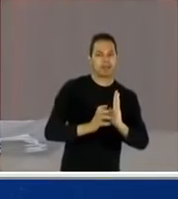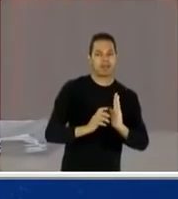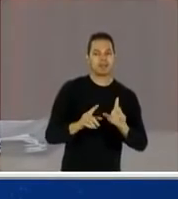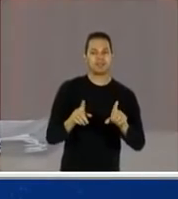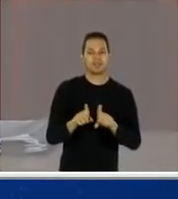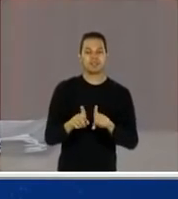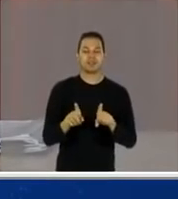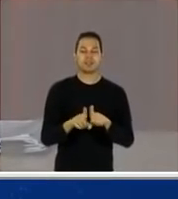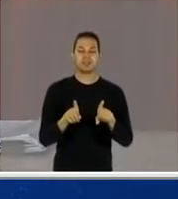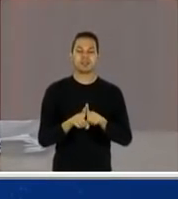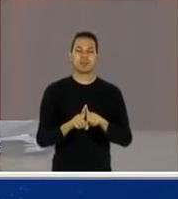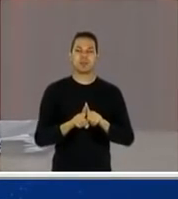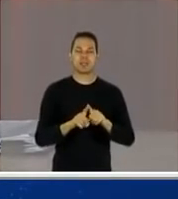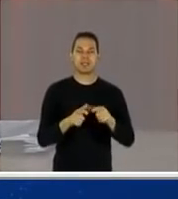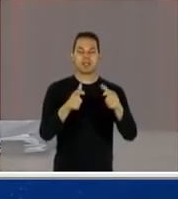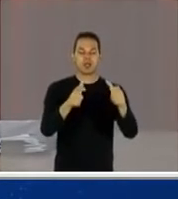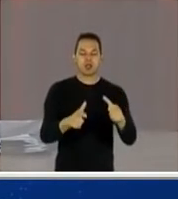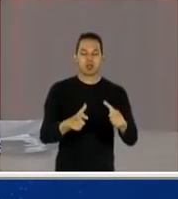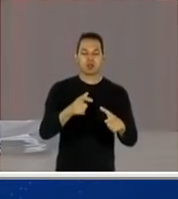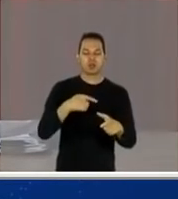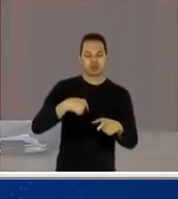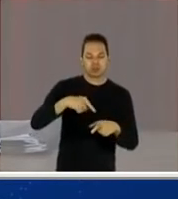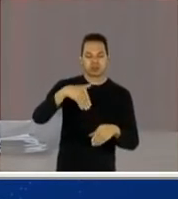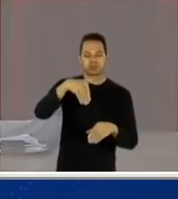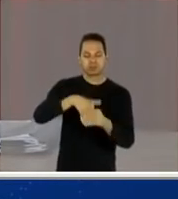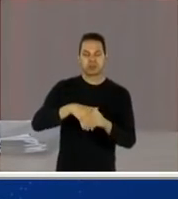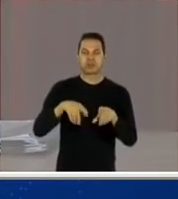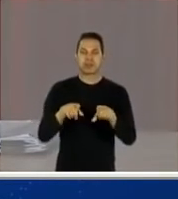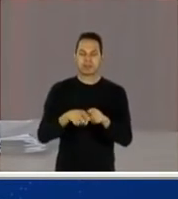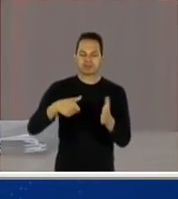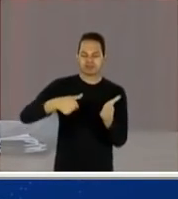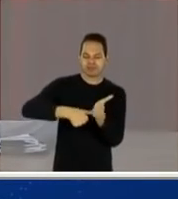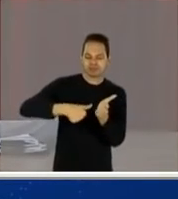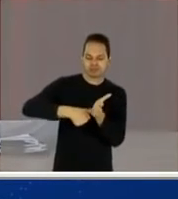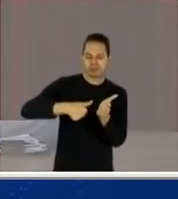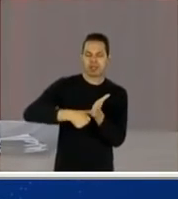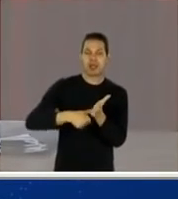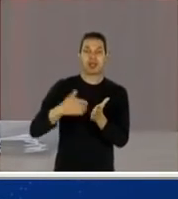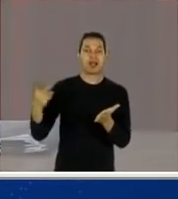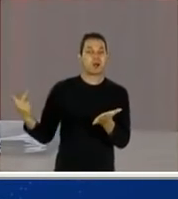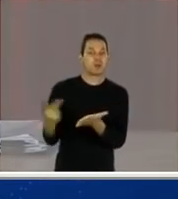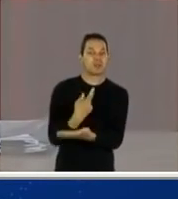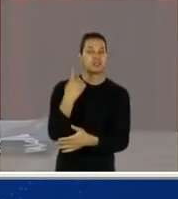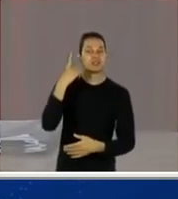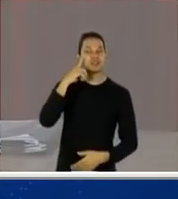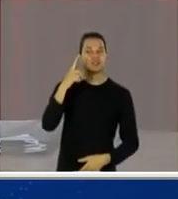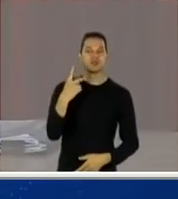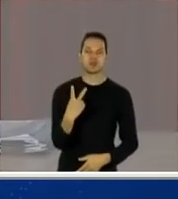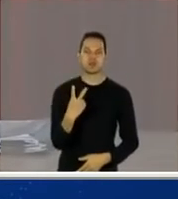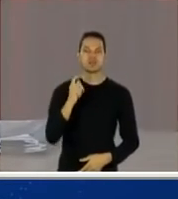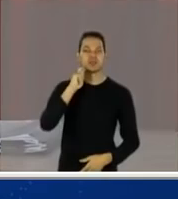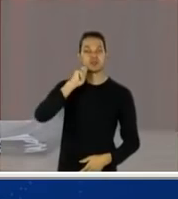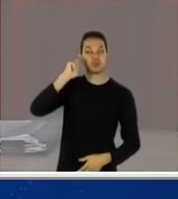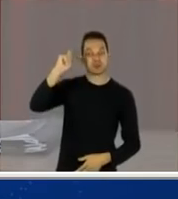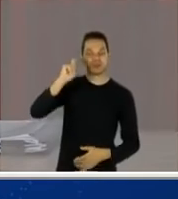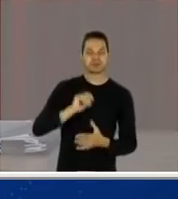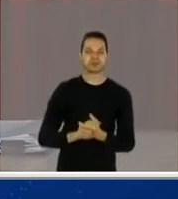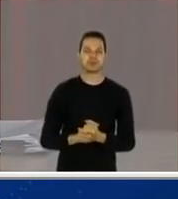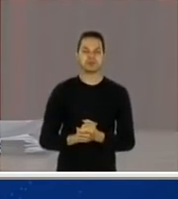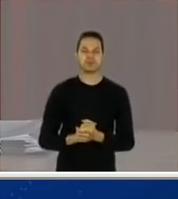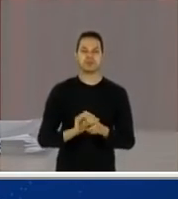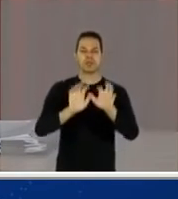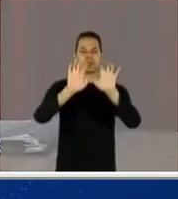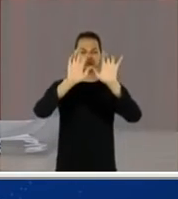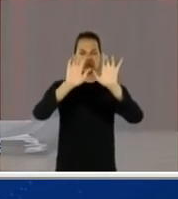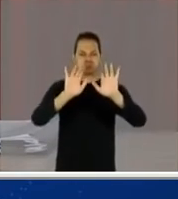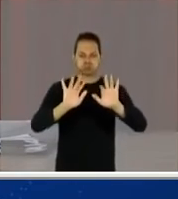fralda Mas isso é um debate menor O Grande Debate está na constituição que garante o voto palpável o